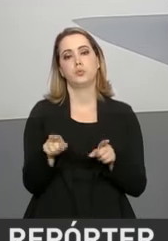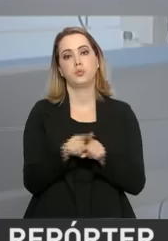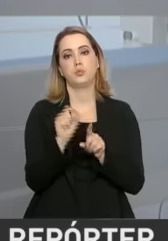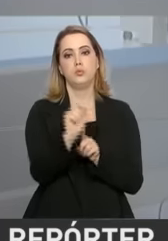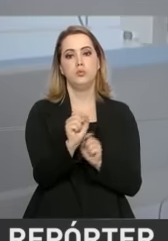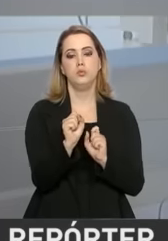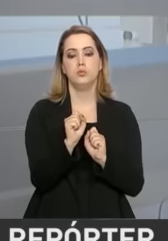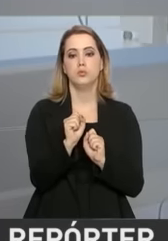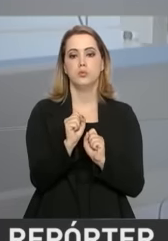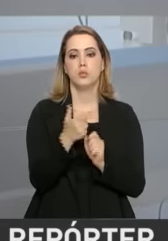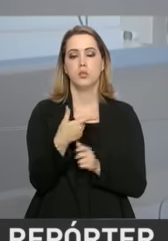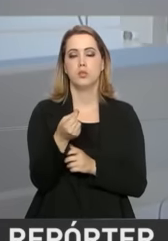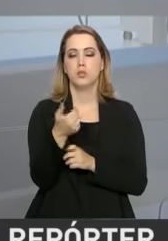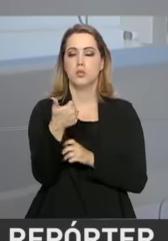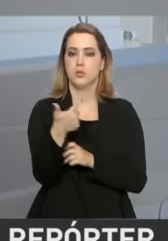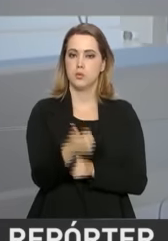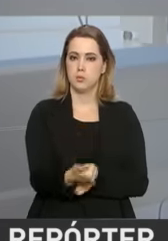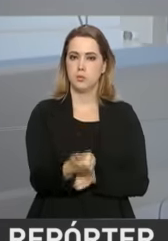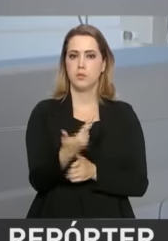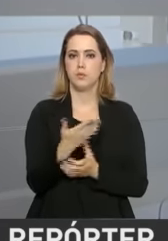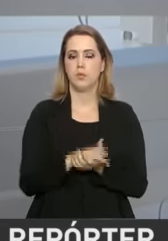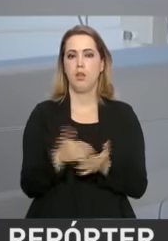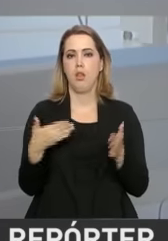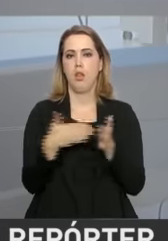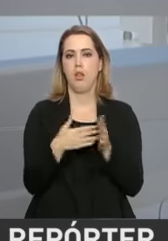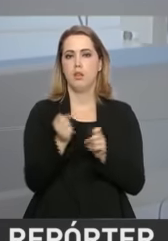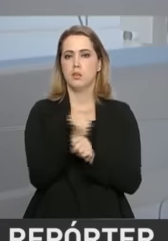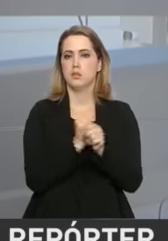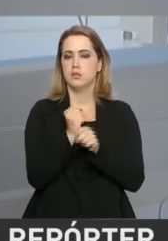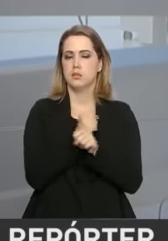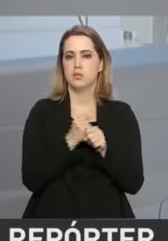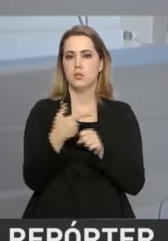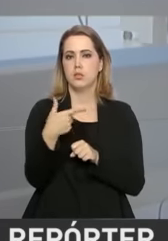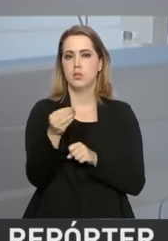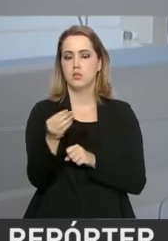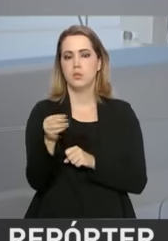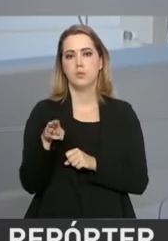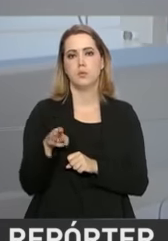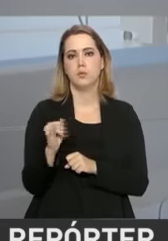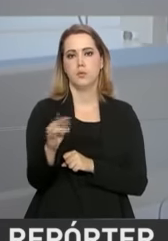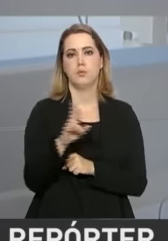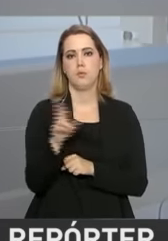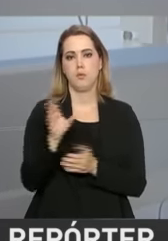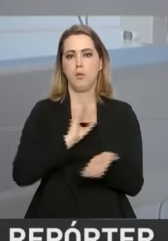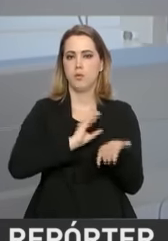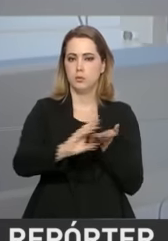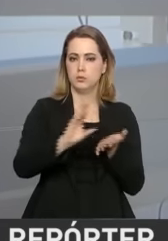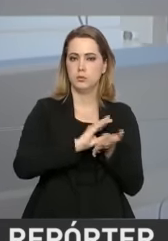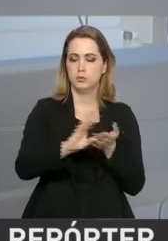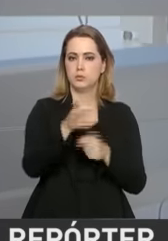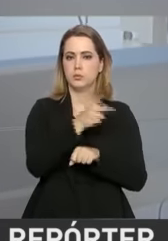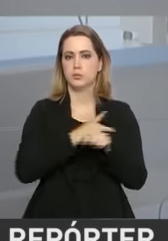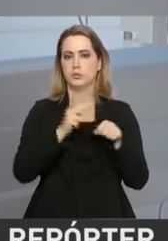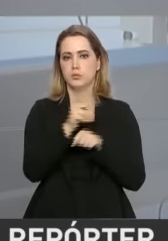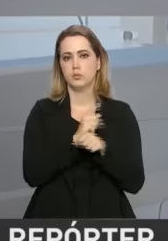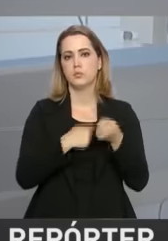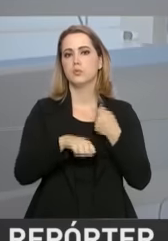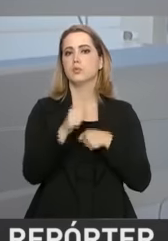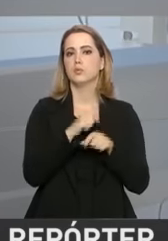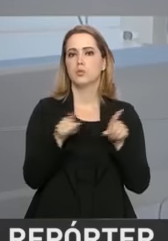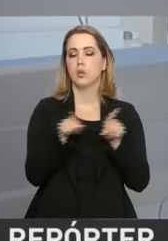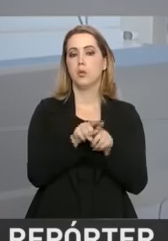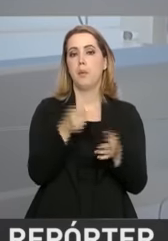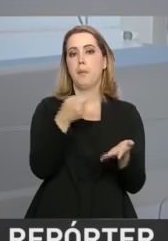2021. E até o final do ano, quase 200 bilhões de reais devem ser injetados na economia do país, graças ao pagamento